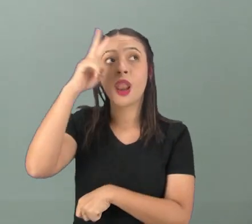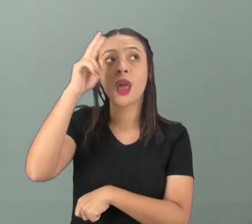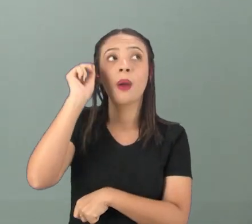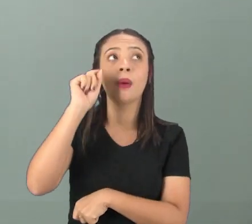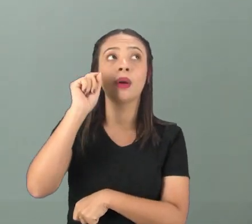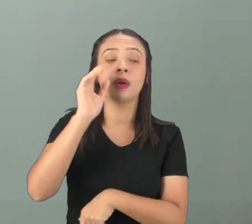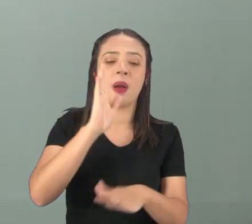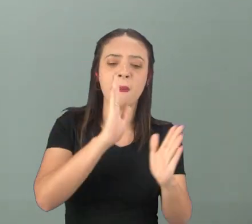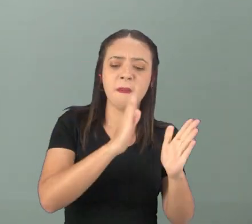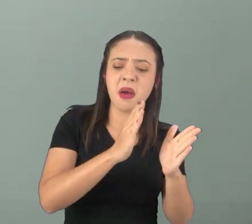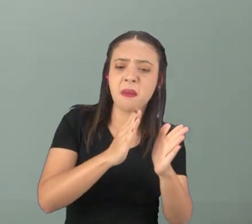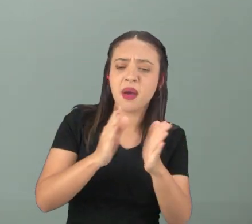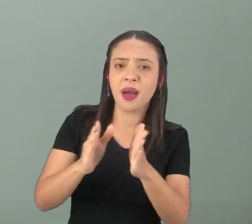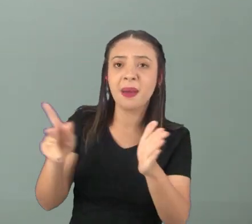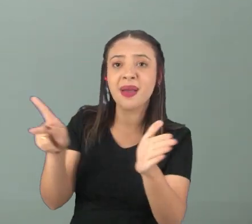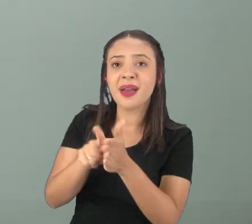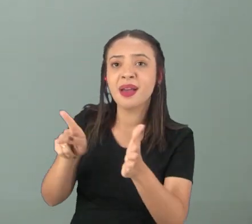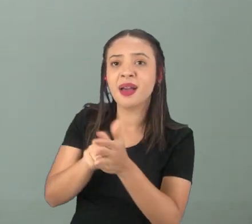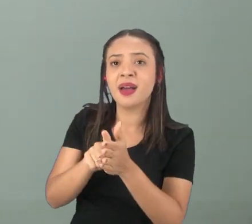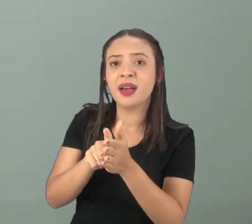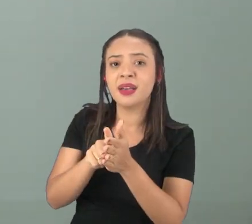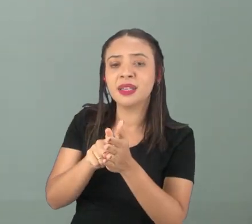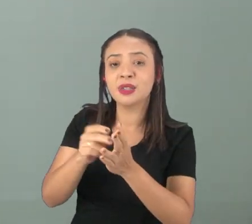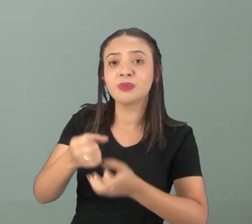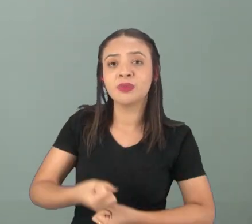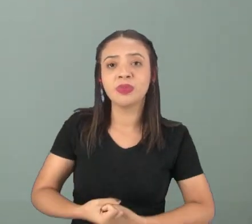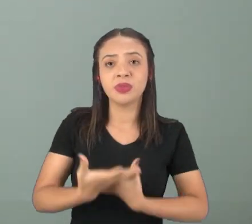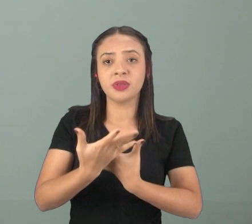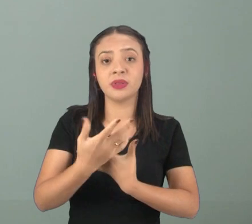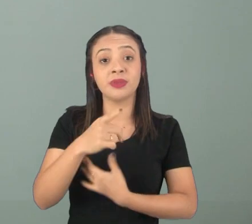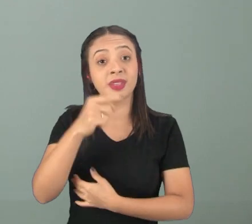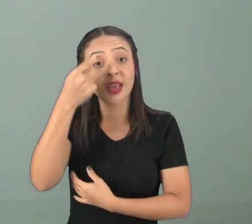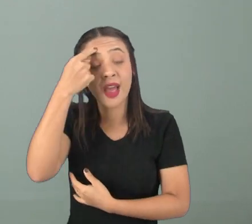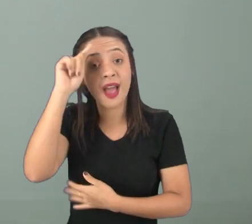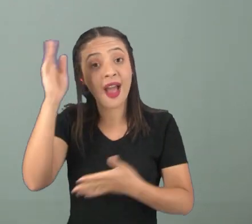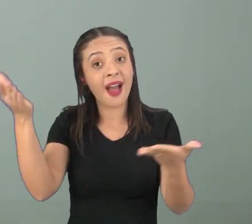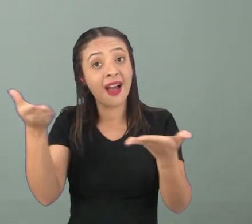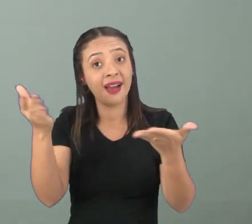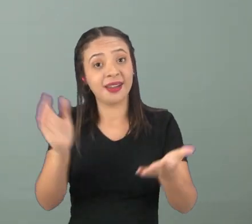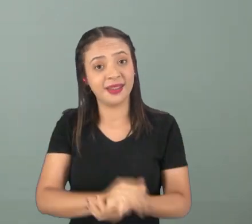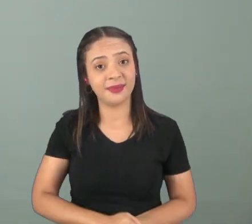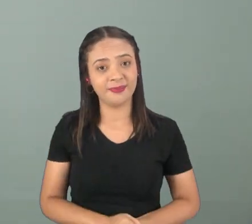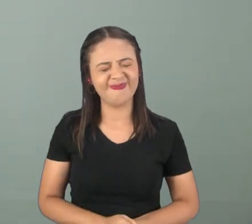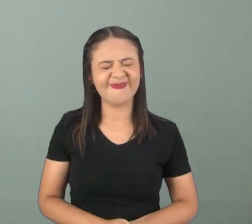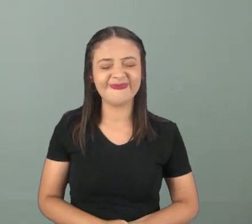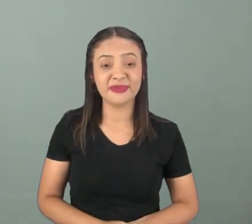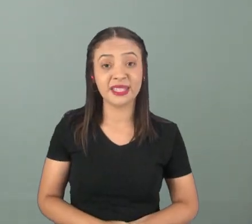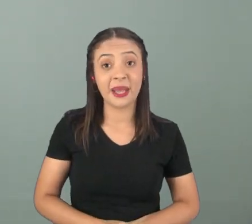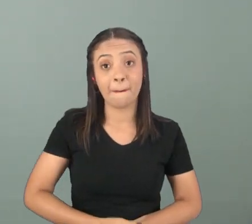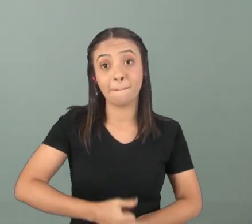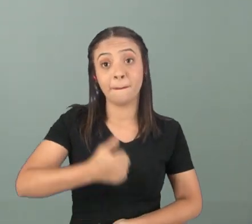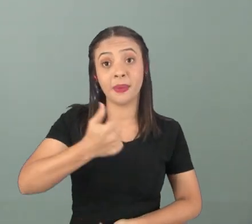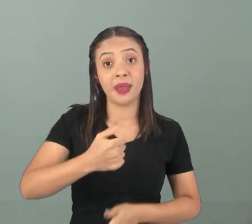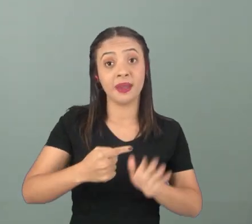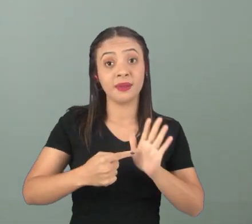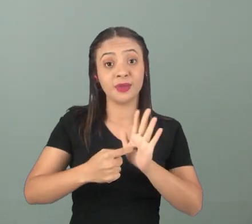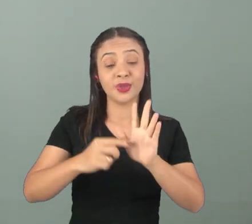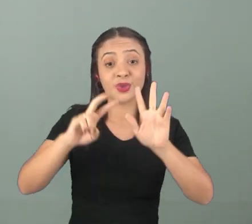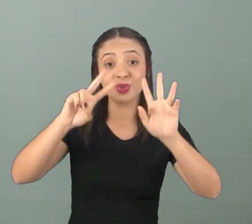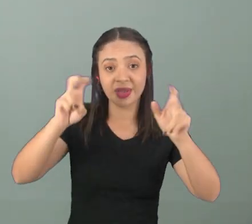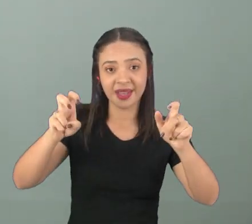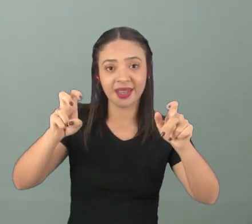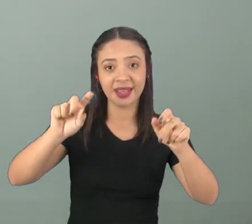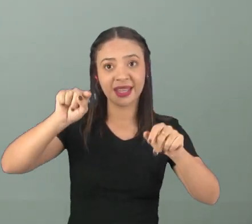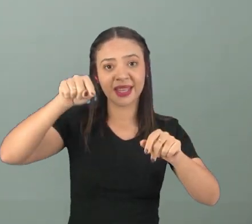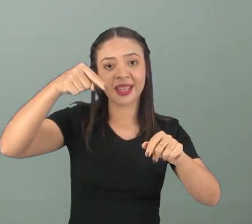relembrar as partes que compõem o poema. E que tal você produzir um agora? Você primeiro tem que definir o assunto.